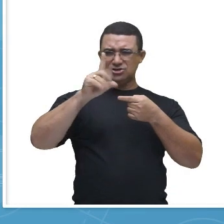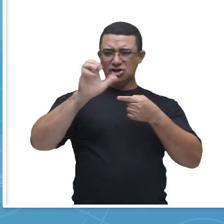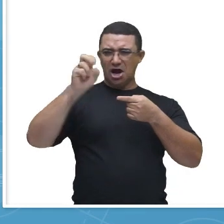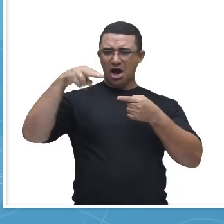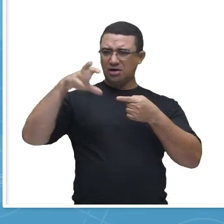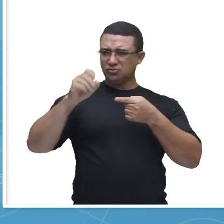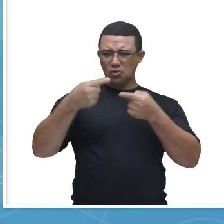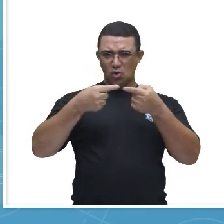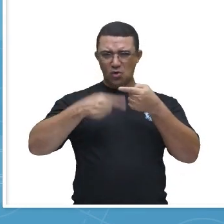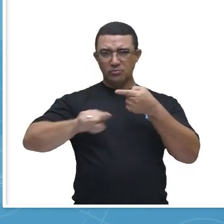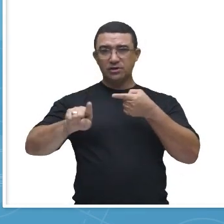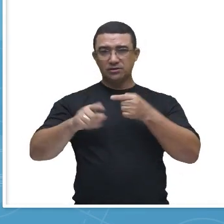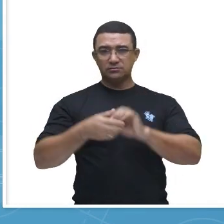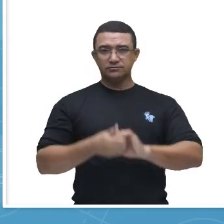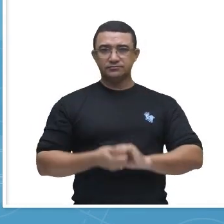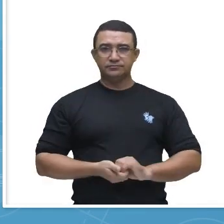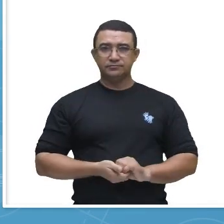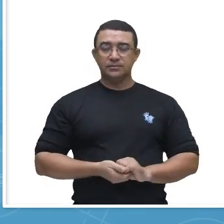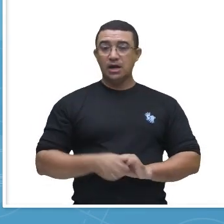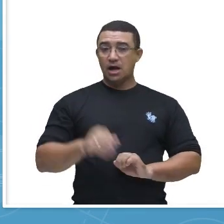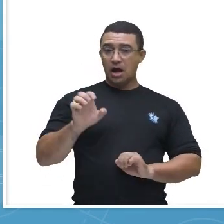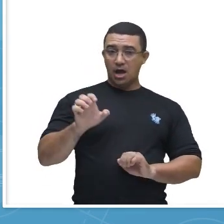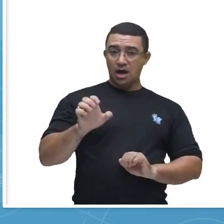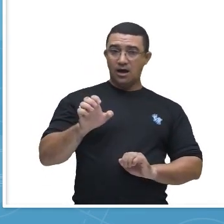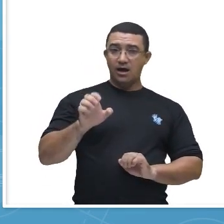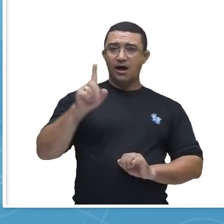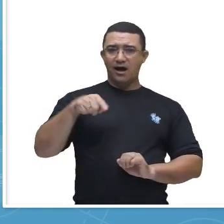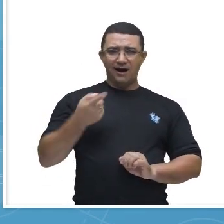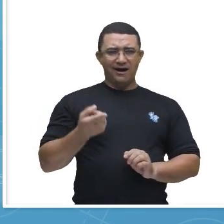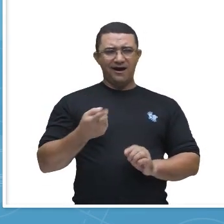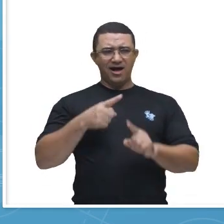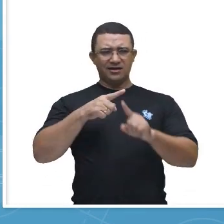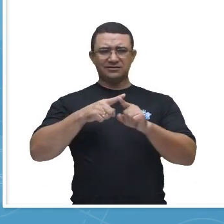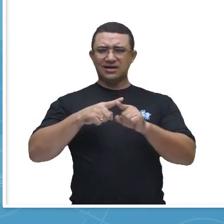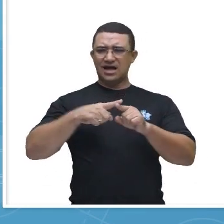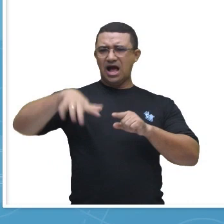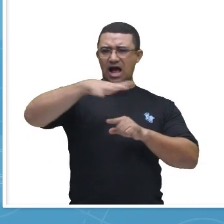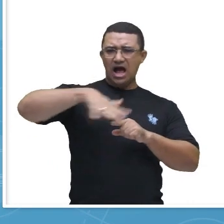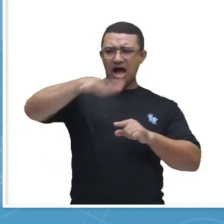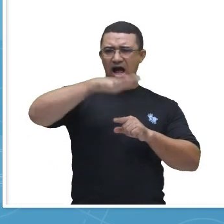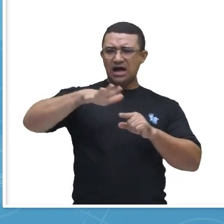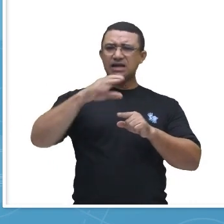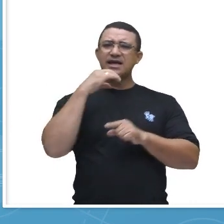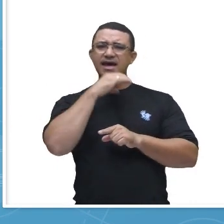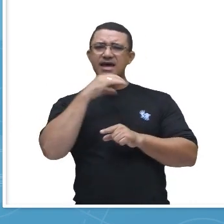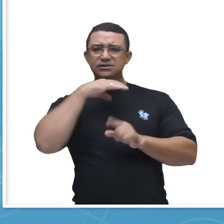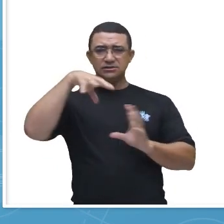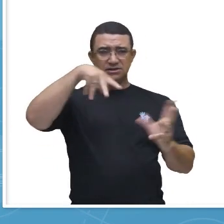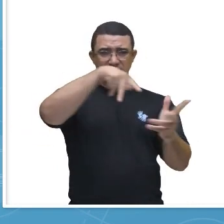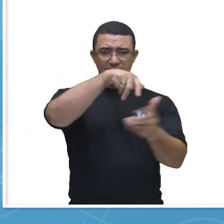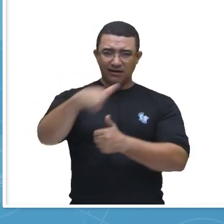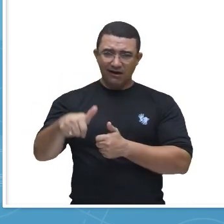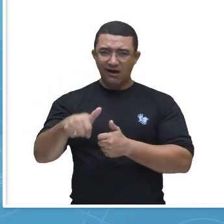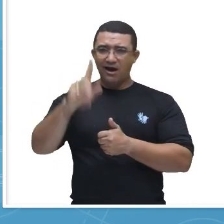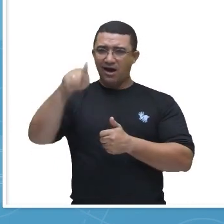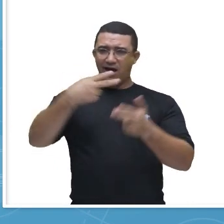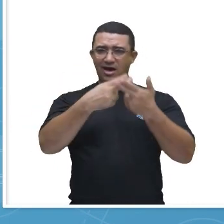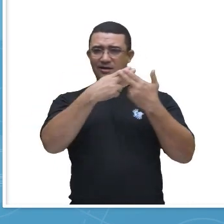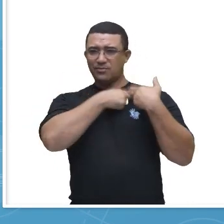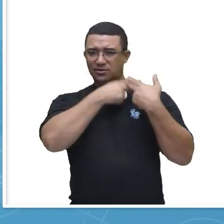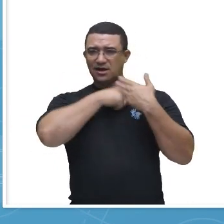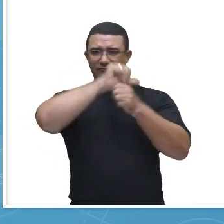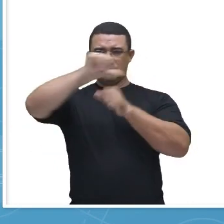que as zonas térmicas da Terra são responsáveis pelas estações do ano. Não, tá? Aqui seria o quê? Movimento de translação da